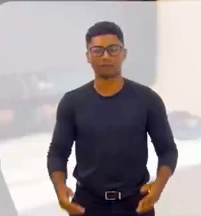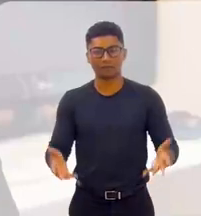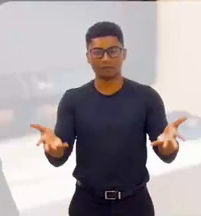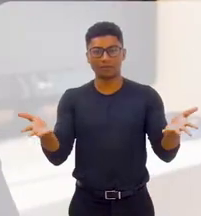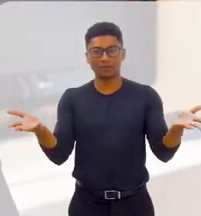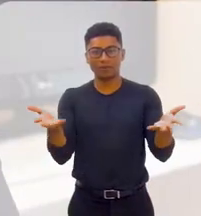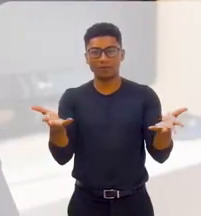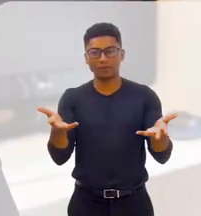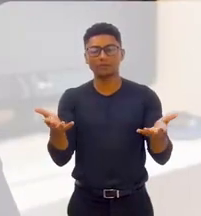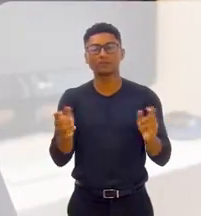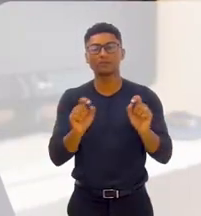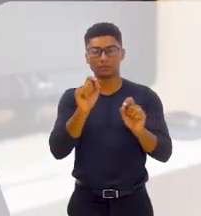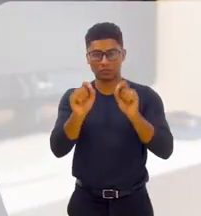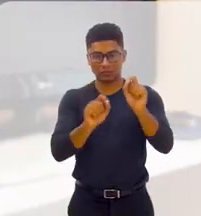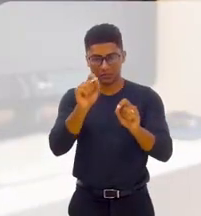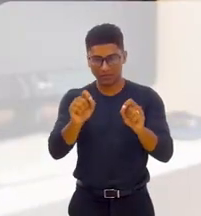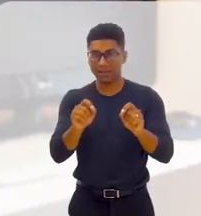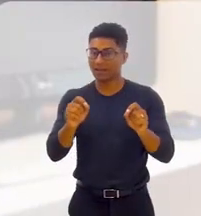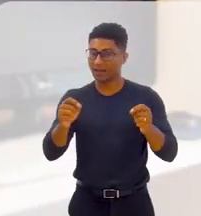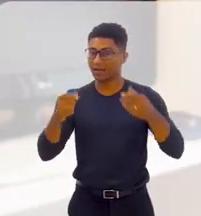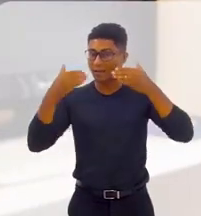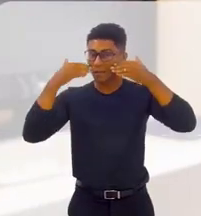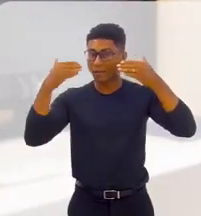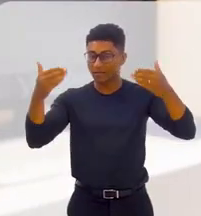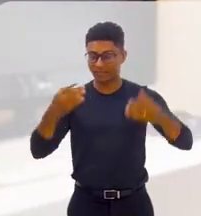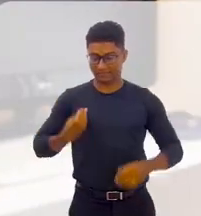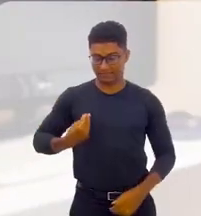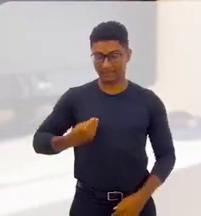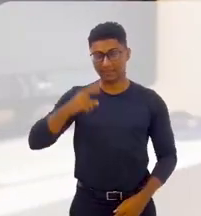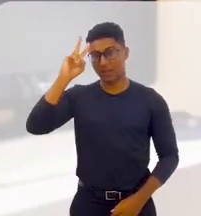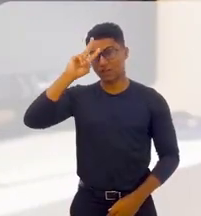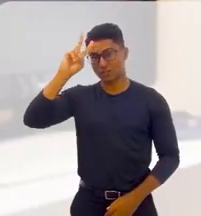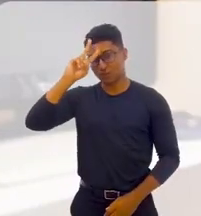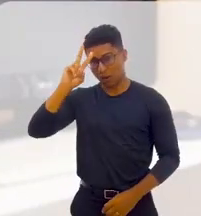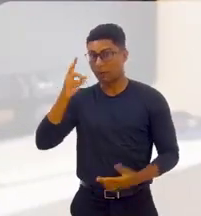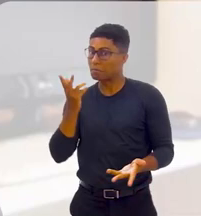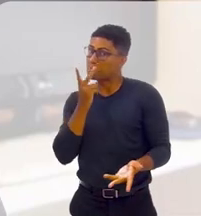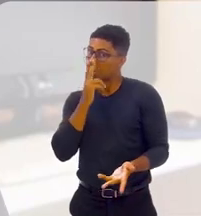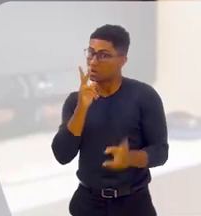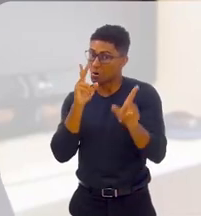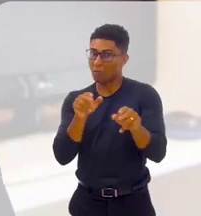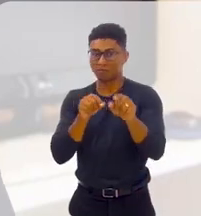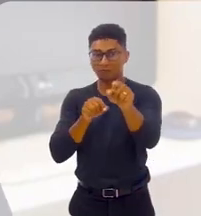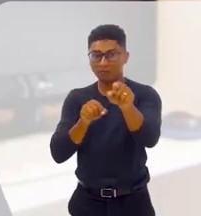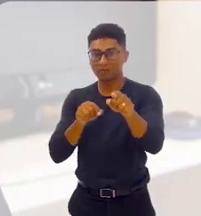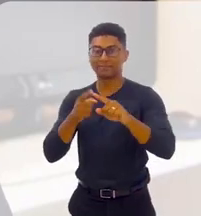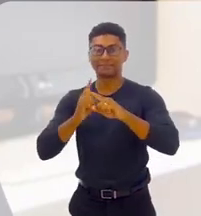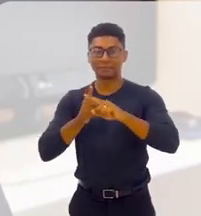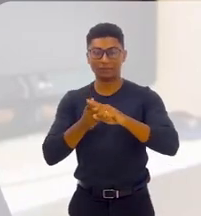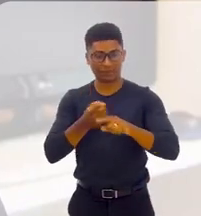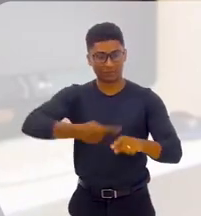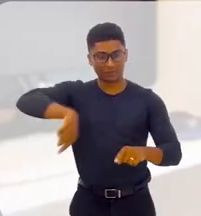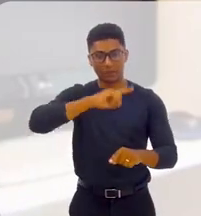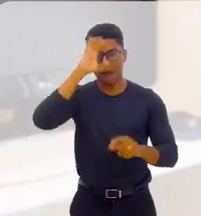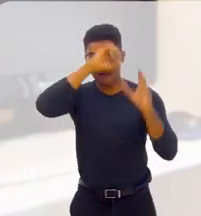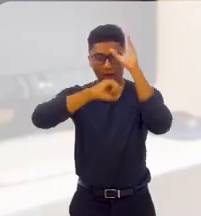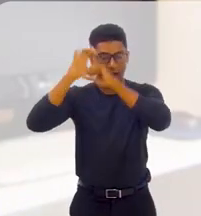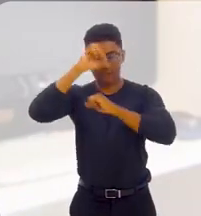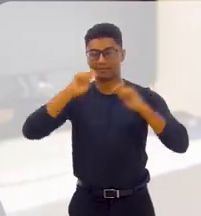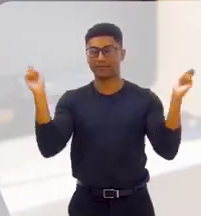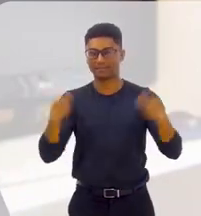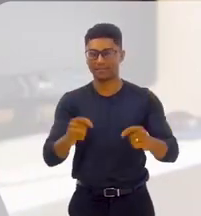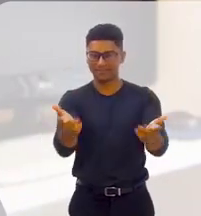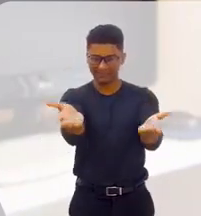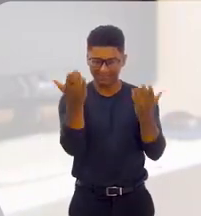Está no ar o programa que vai te apresentar histórias de vida que poderiam ser a sua. Sempre há muito o que aprender.